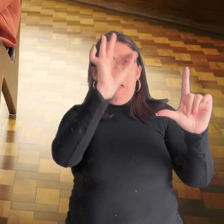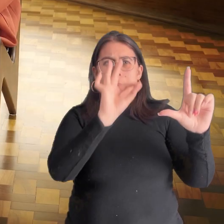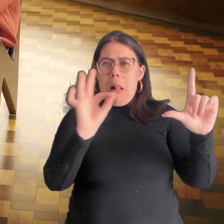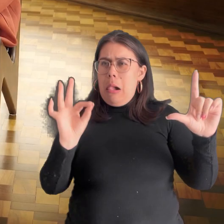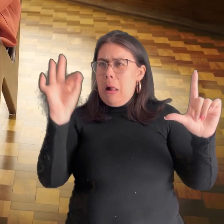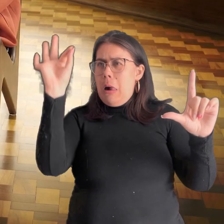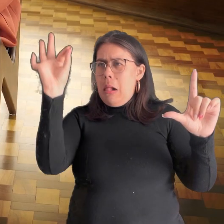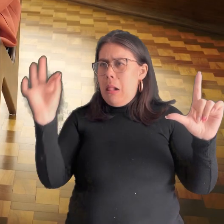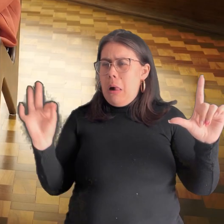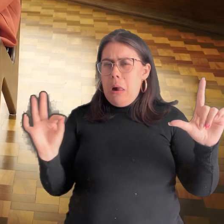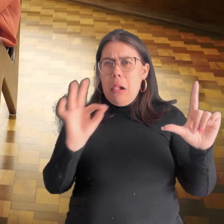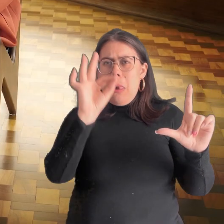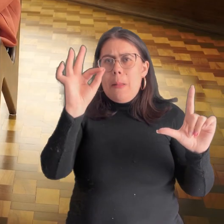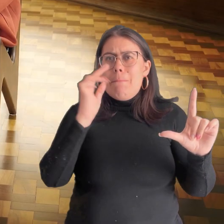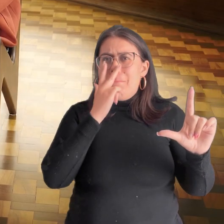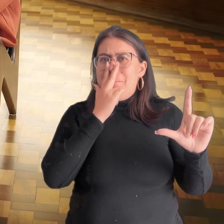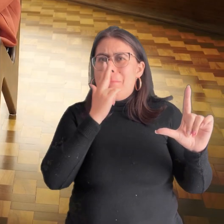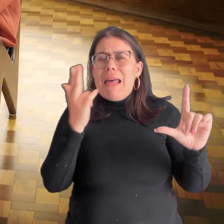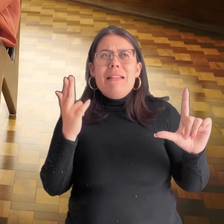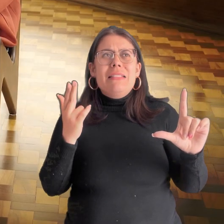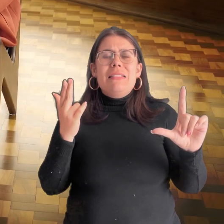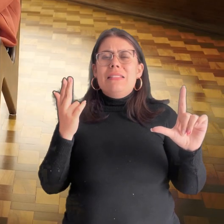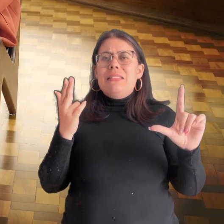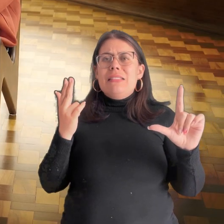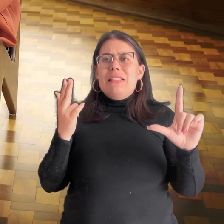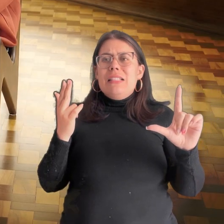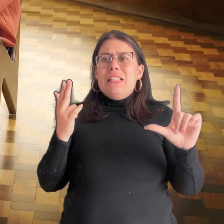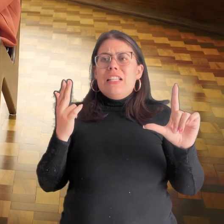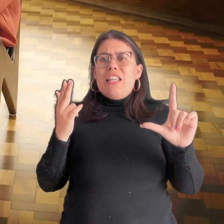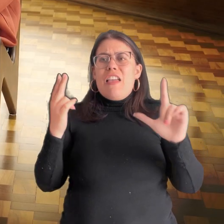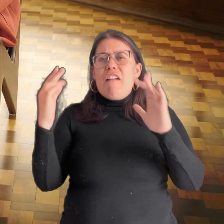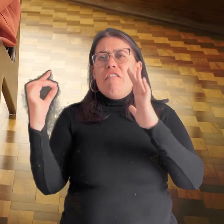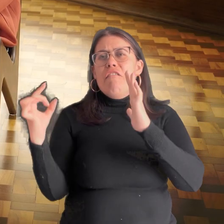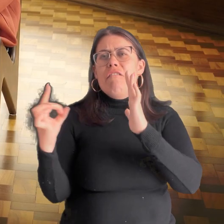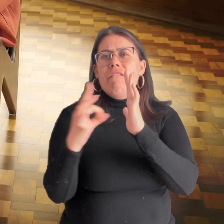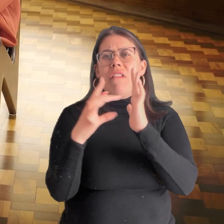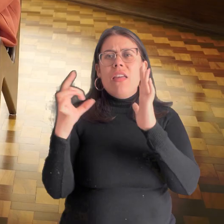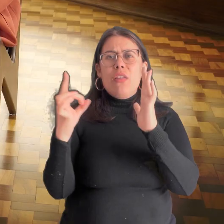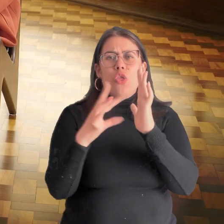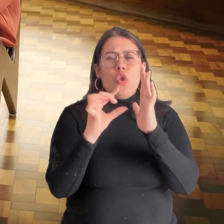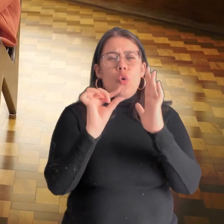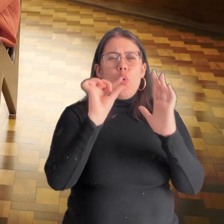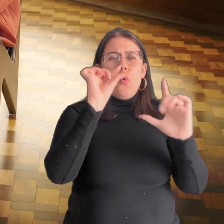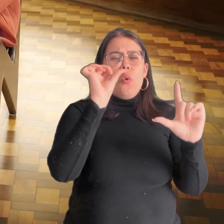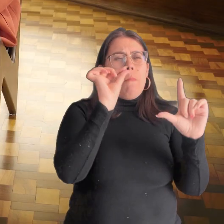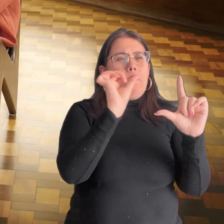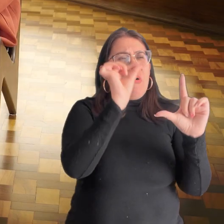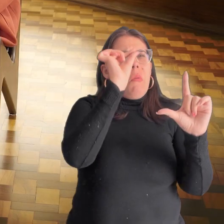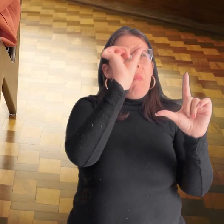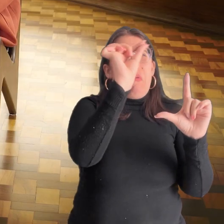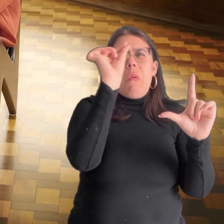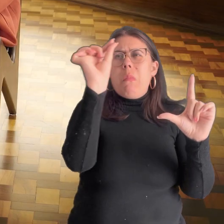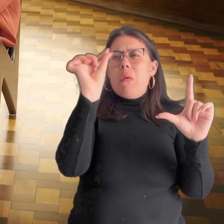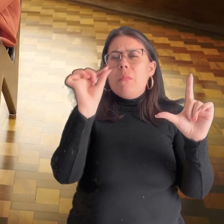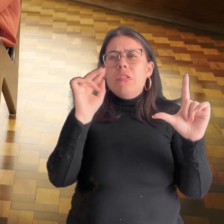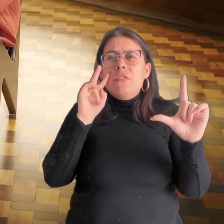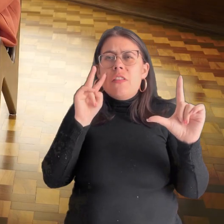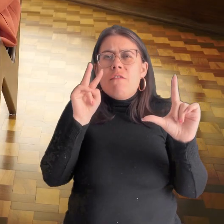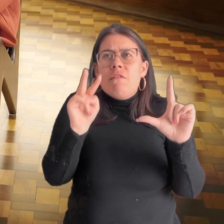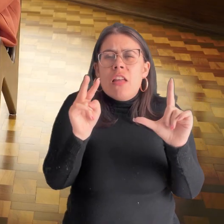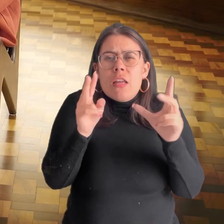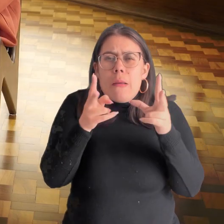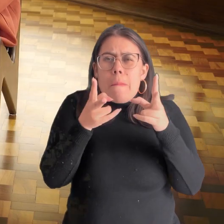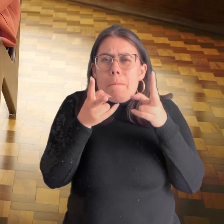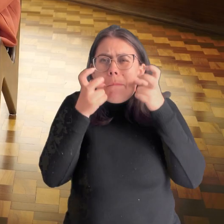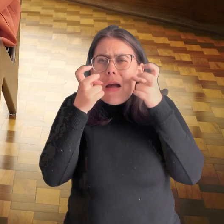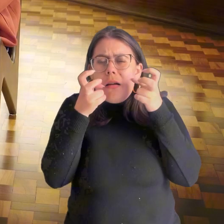finos pinos de fibra de vidro. Então, se você olha o painel, consegue